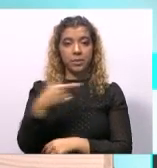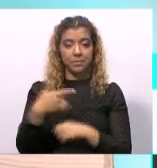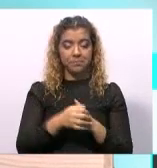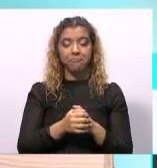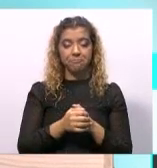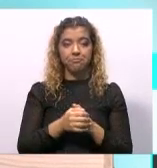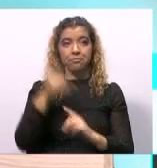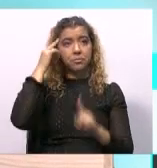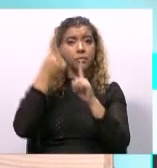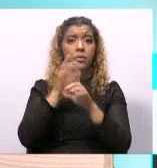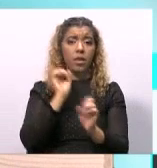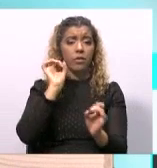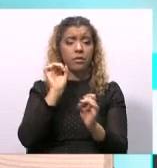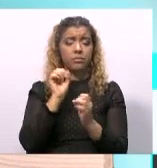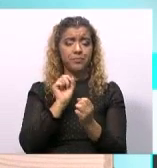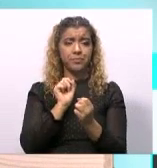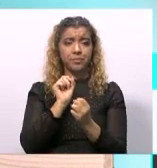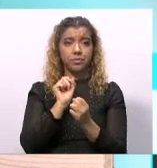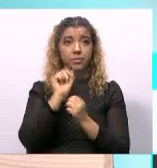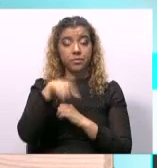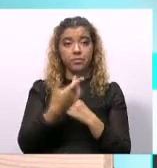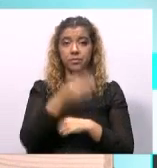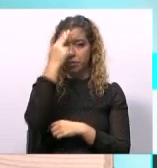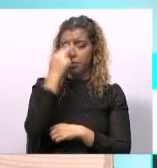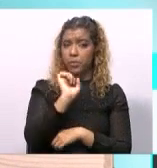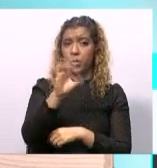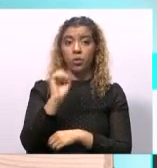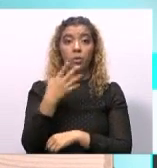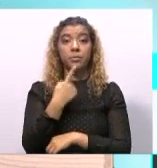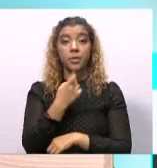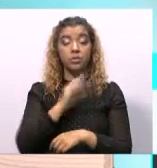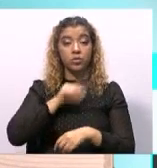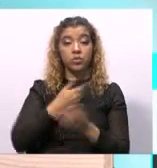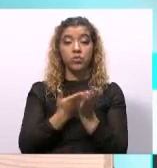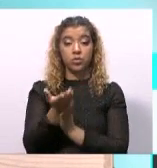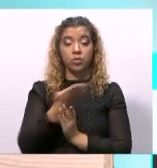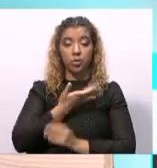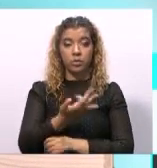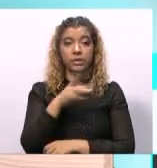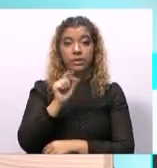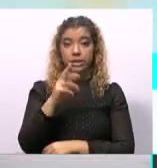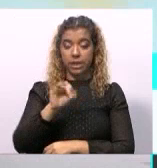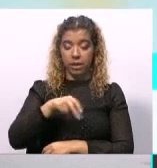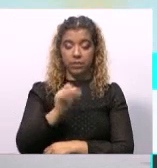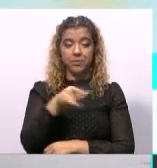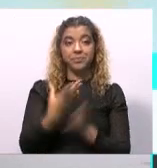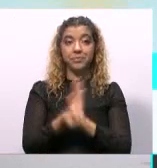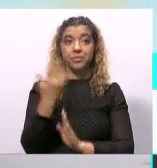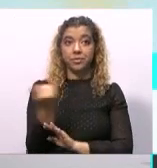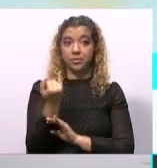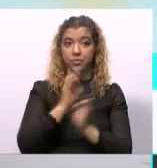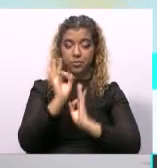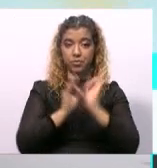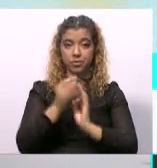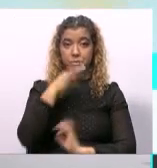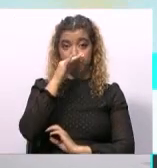consultório@portocanal.pt para enviar precisamente a sua história ou também a sua pergunta. Continuamos com a doutora Liliana Santos, é fundadora do Instituto Português de